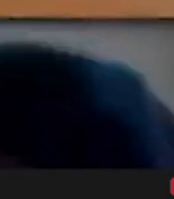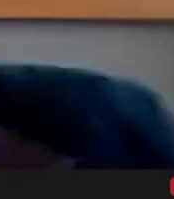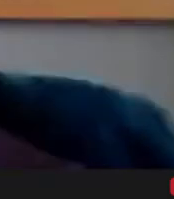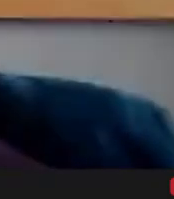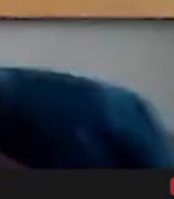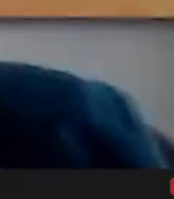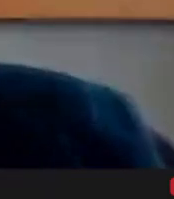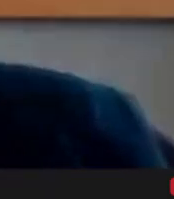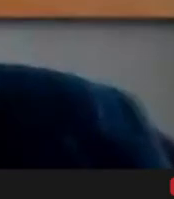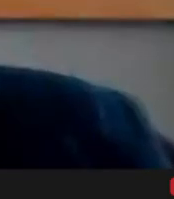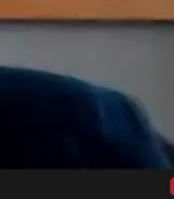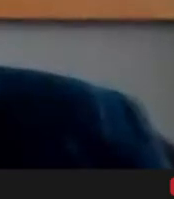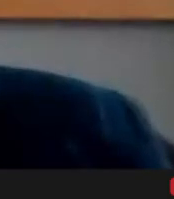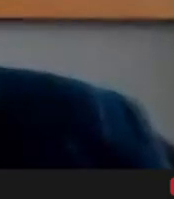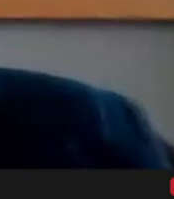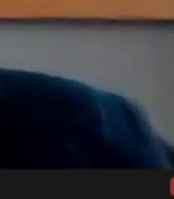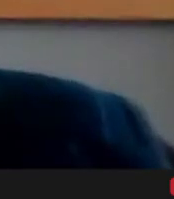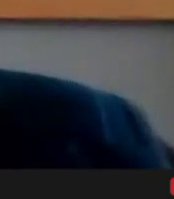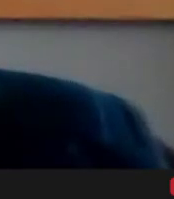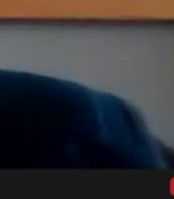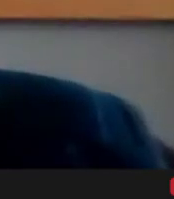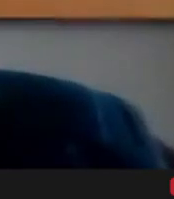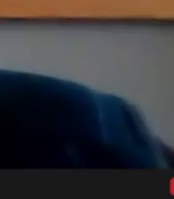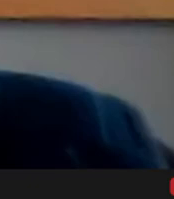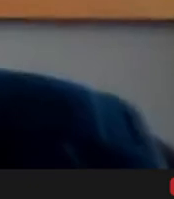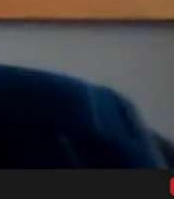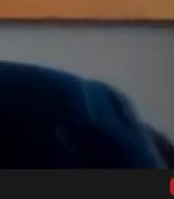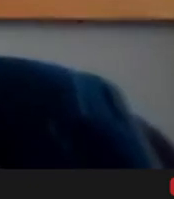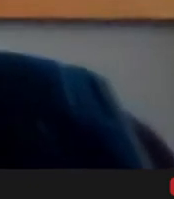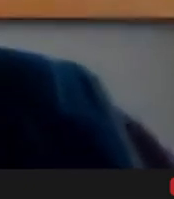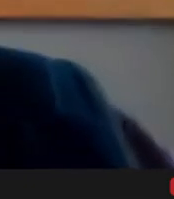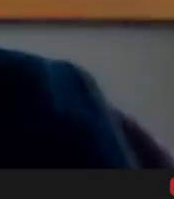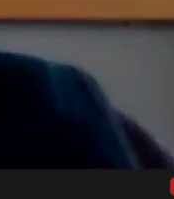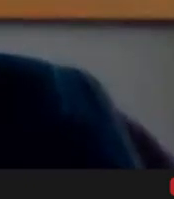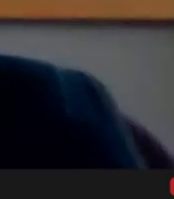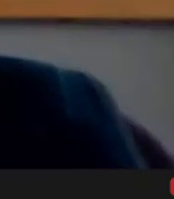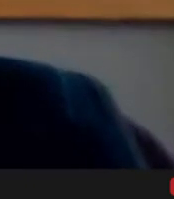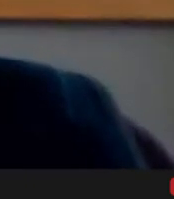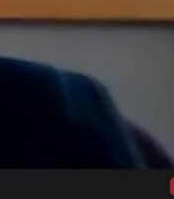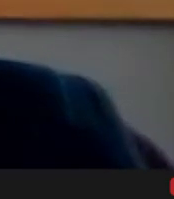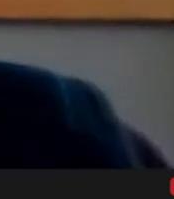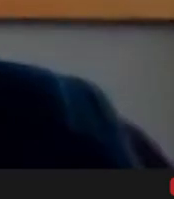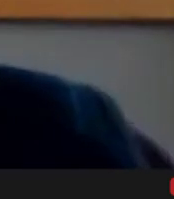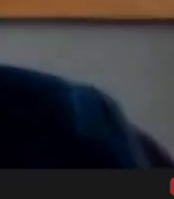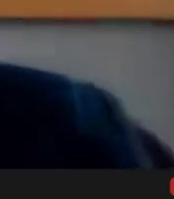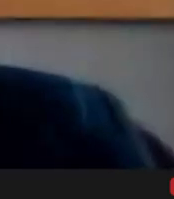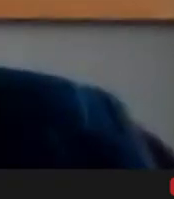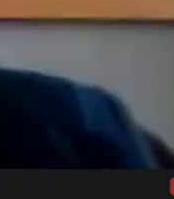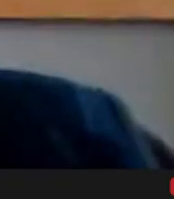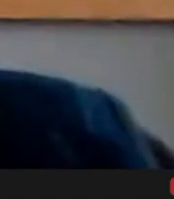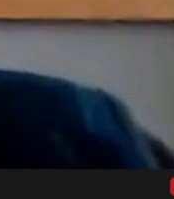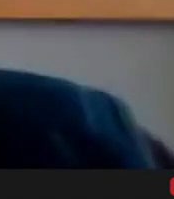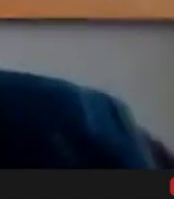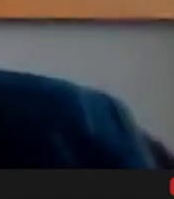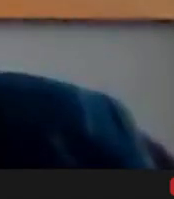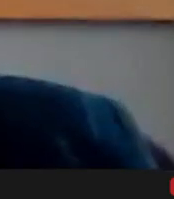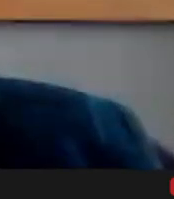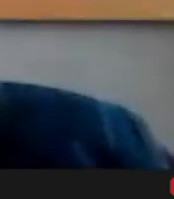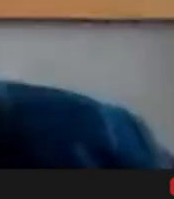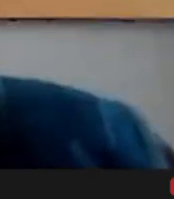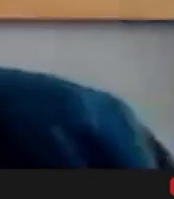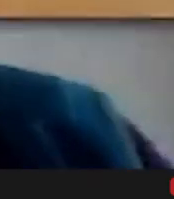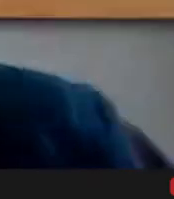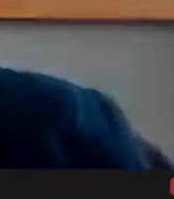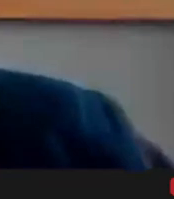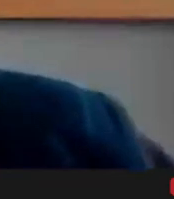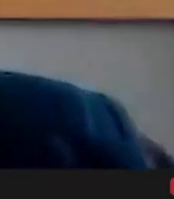Kavinik. Eu sei que está errado, ela vai corrigir depois o nome dela. A Johanna, ela é